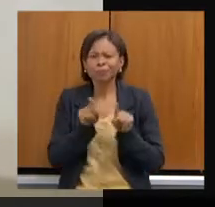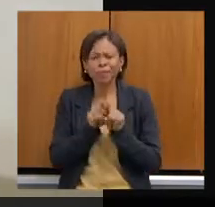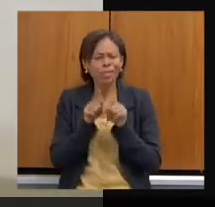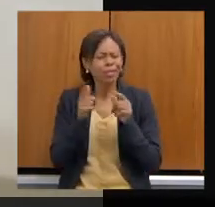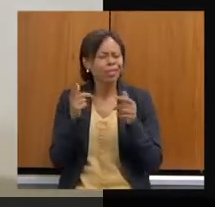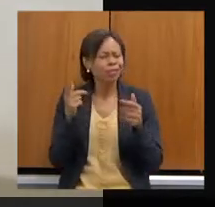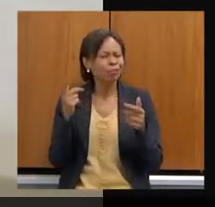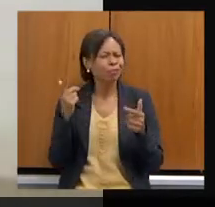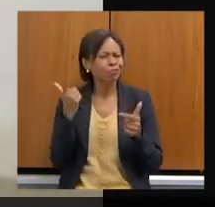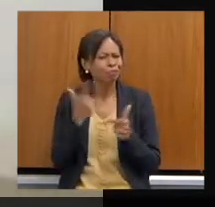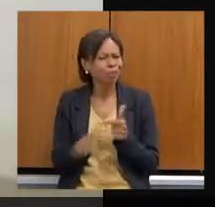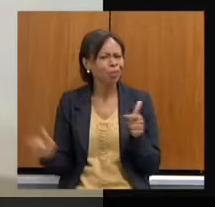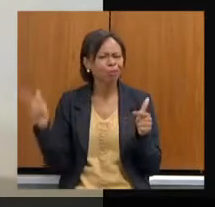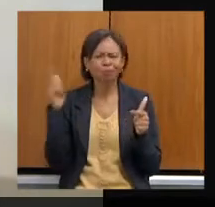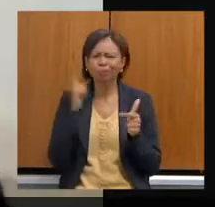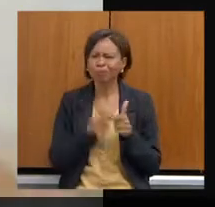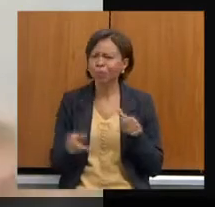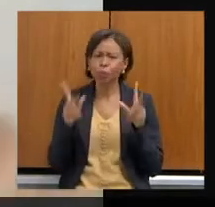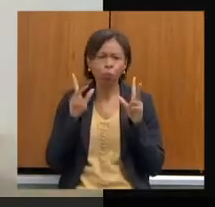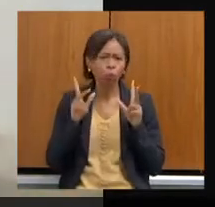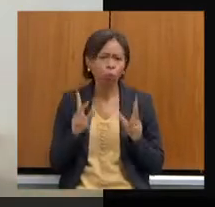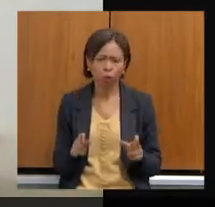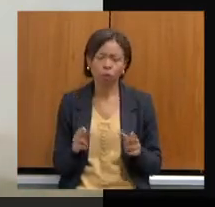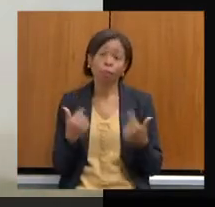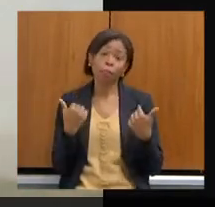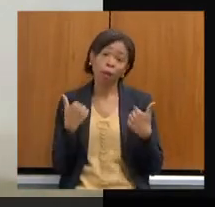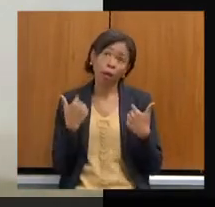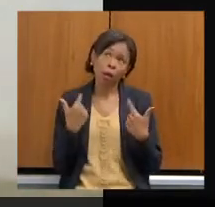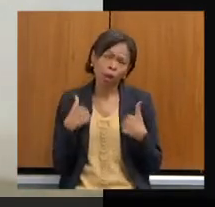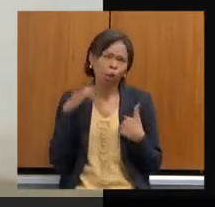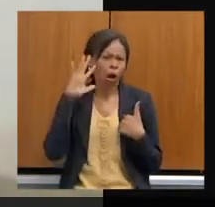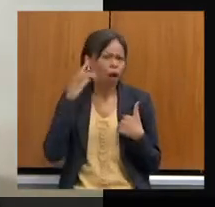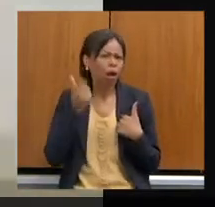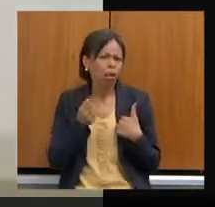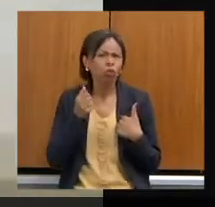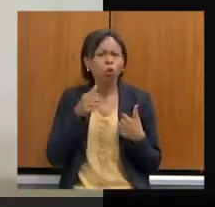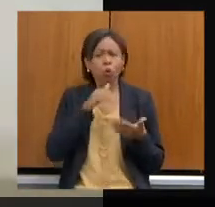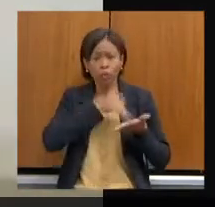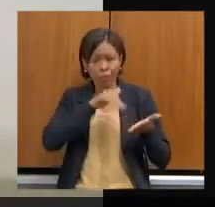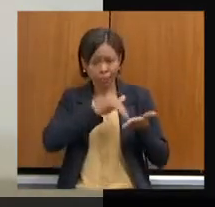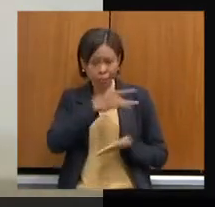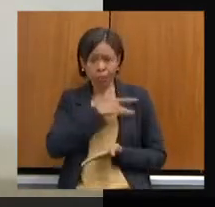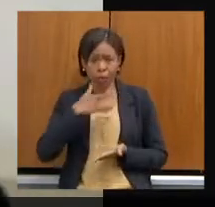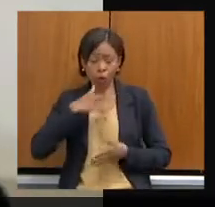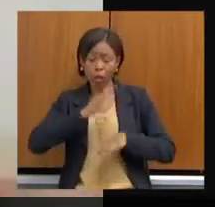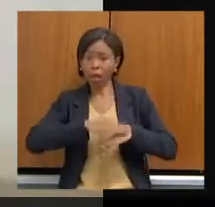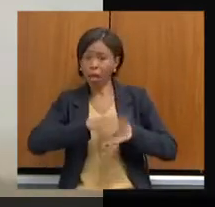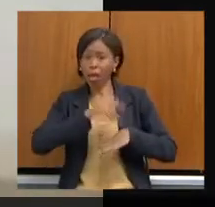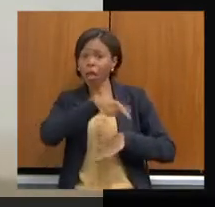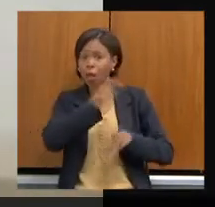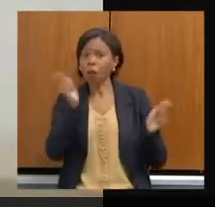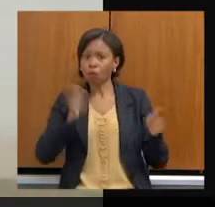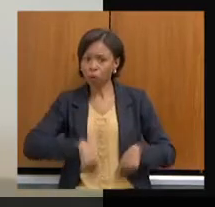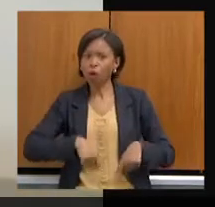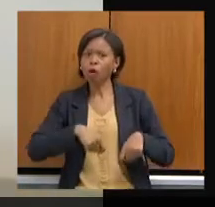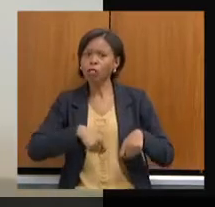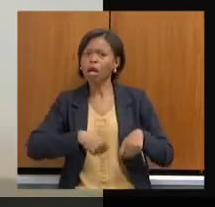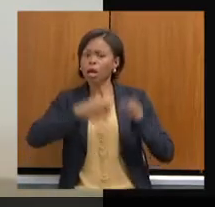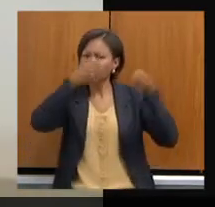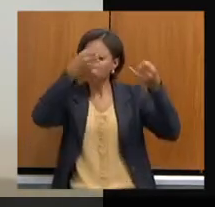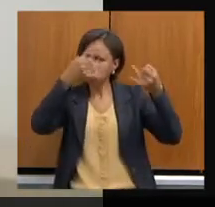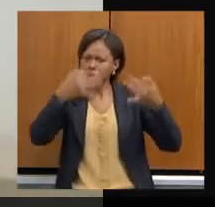falta para mim que o secretário de saúde de próprio punho uma nota técnica o